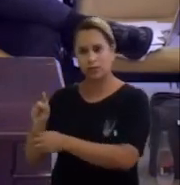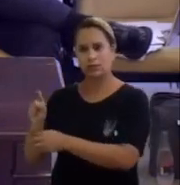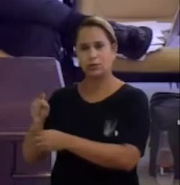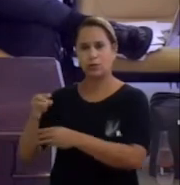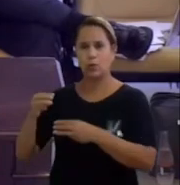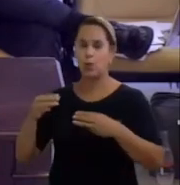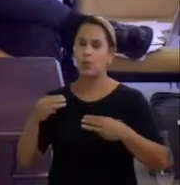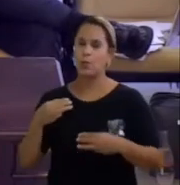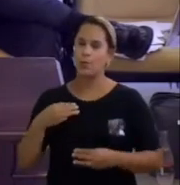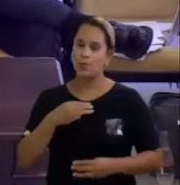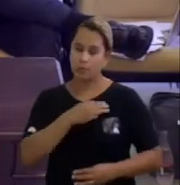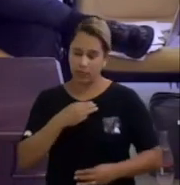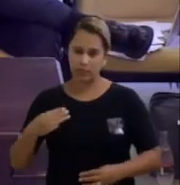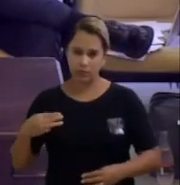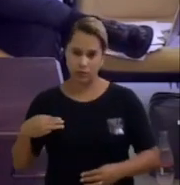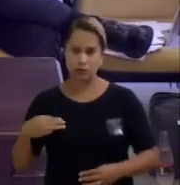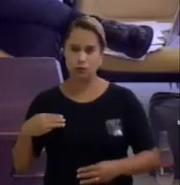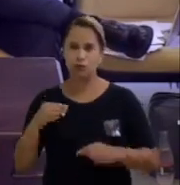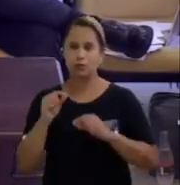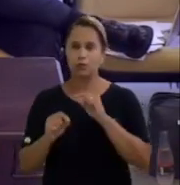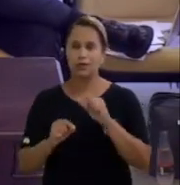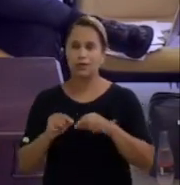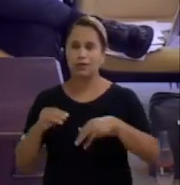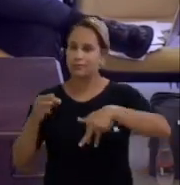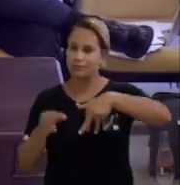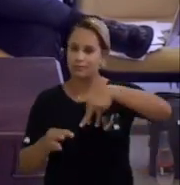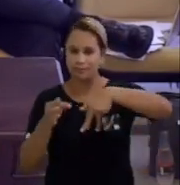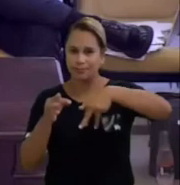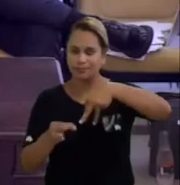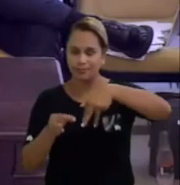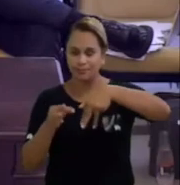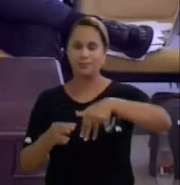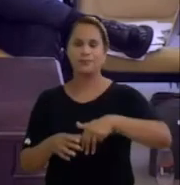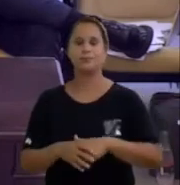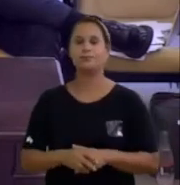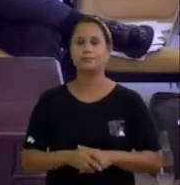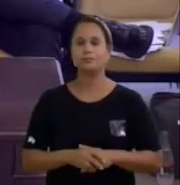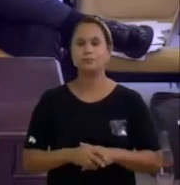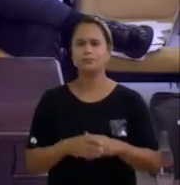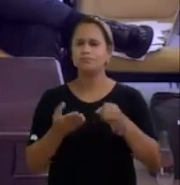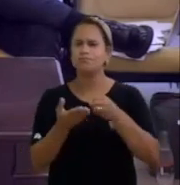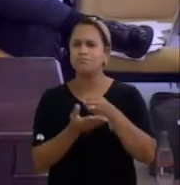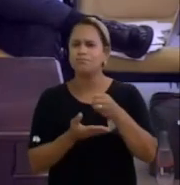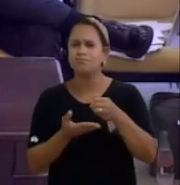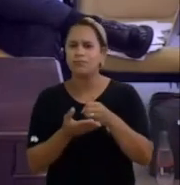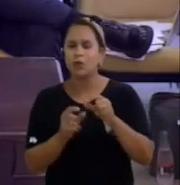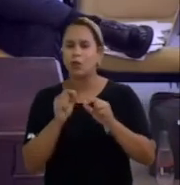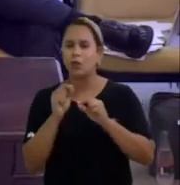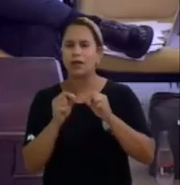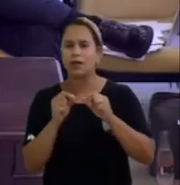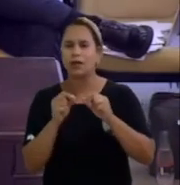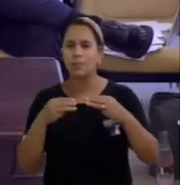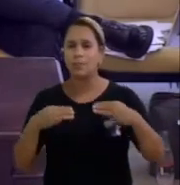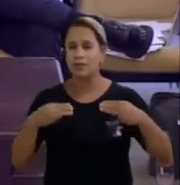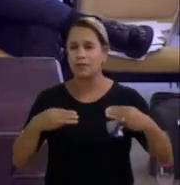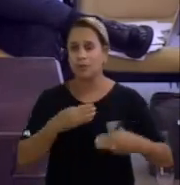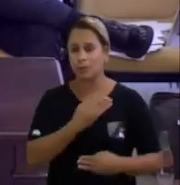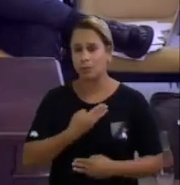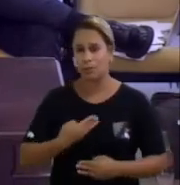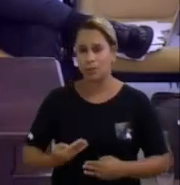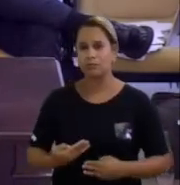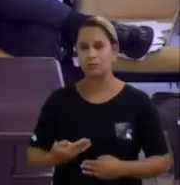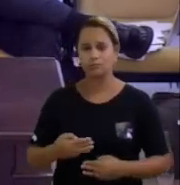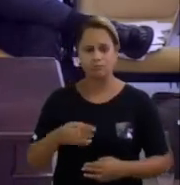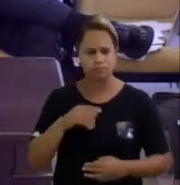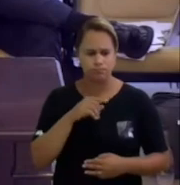gasto que deve ser considerado como base? O gasto do cidadão, do candidato mediano. O Ministério Público pegou os 10 candidatos e encontrou exatamente qual que é o gasto